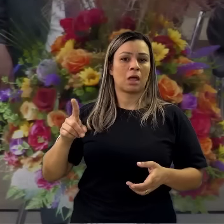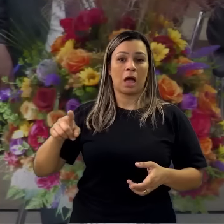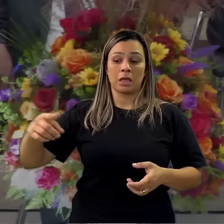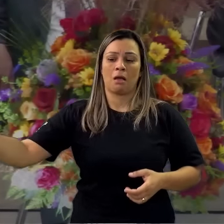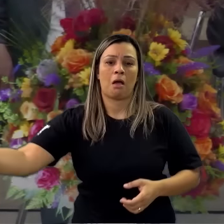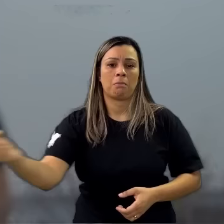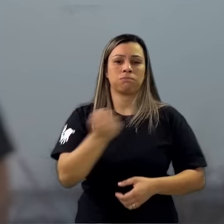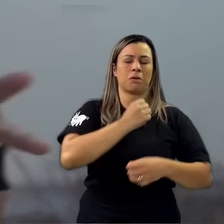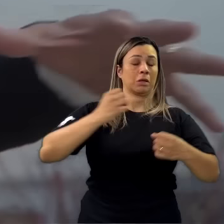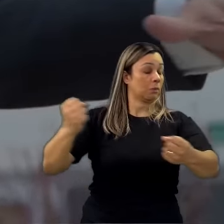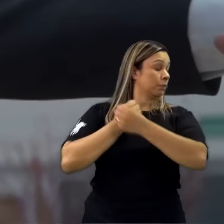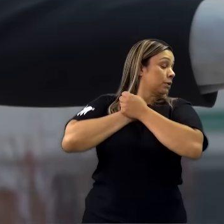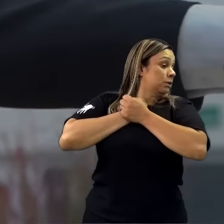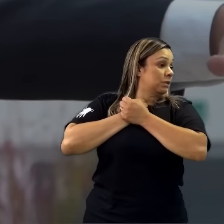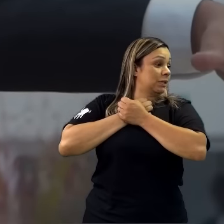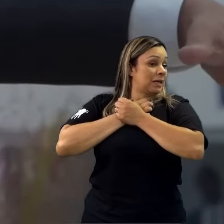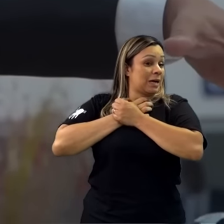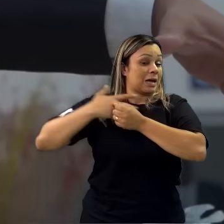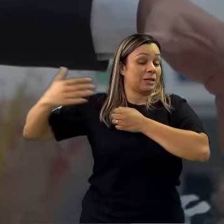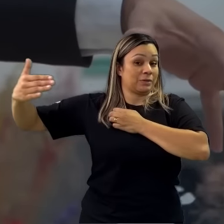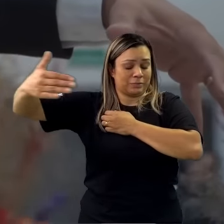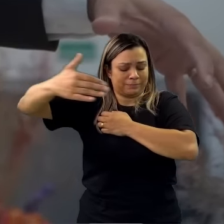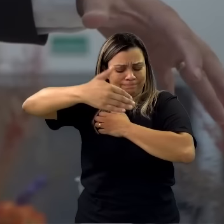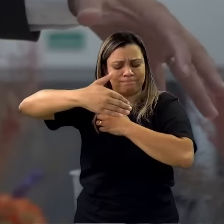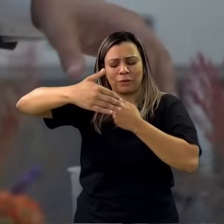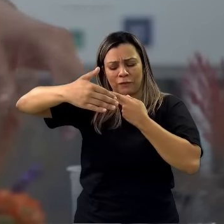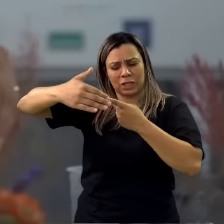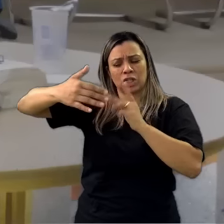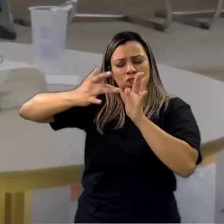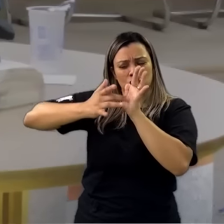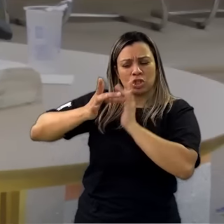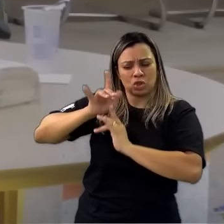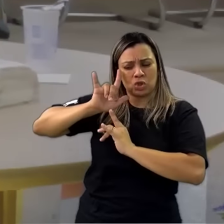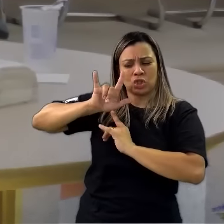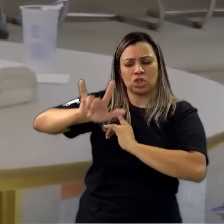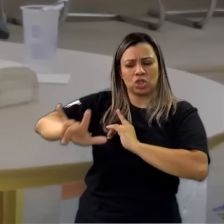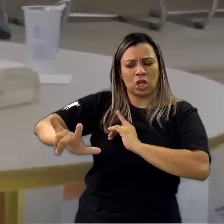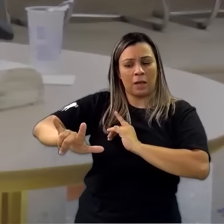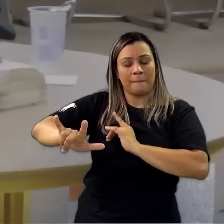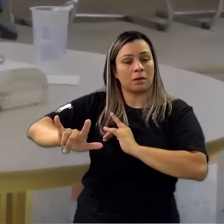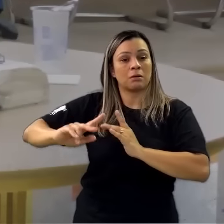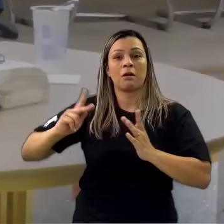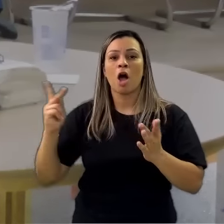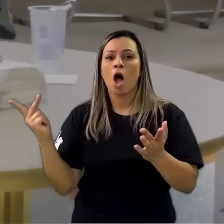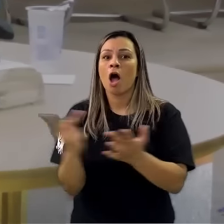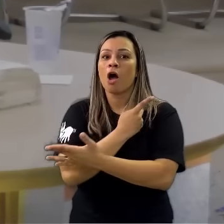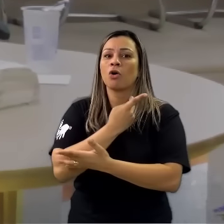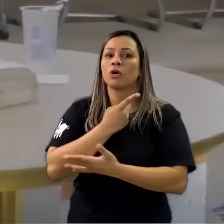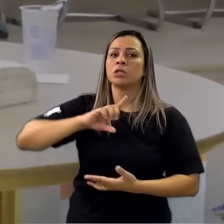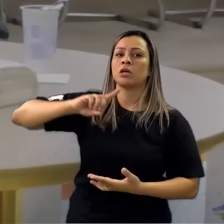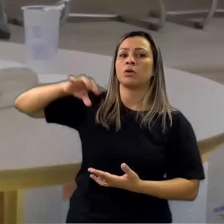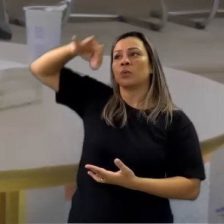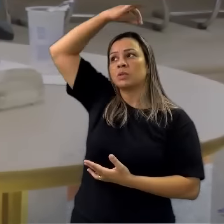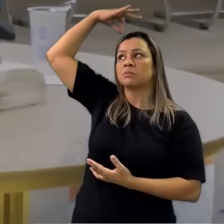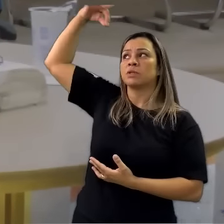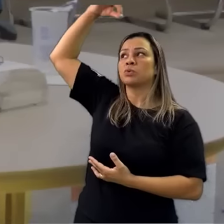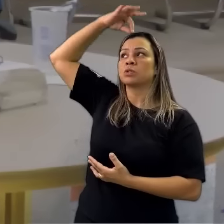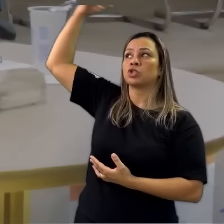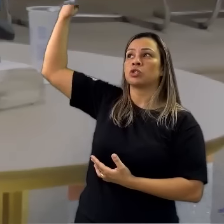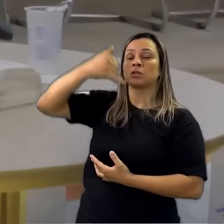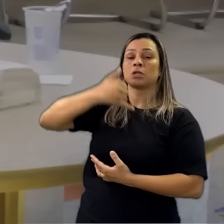pelo braço coloquei virado para lá coloquei a mão no ombro dele disse Jesus te ama seu João na hora o espírito de Deus falou comigo Isaías